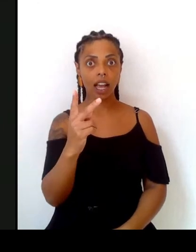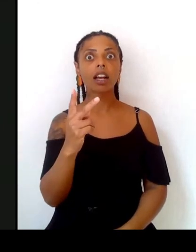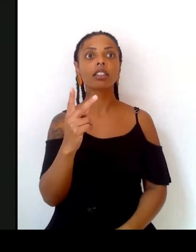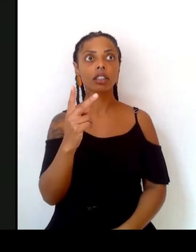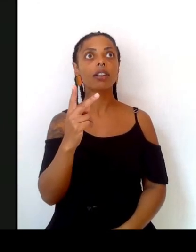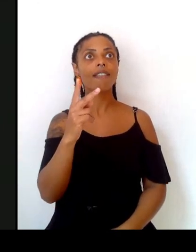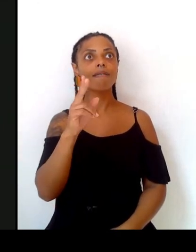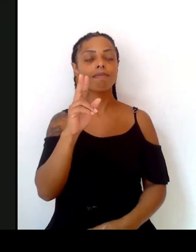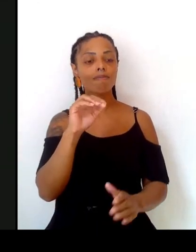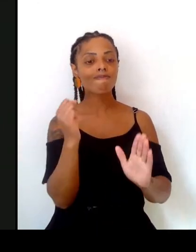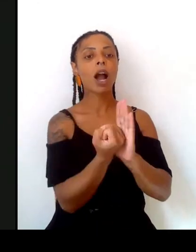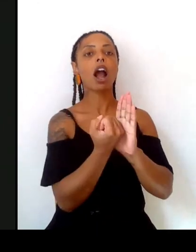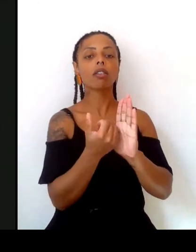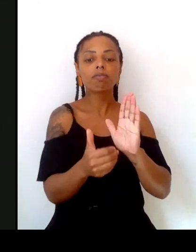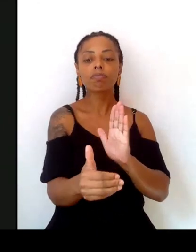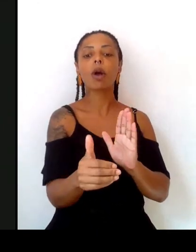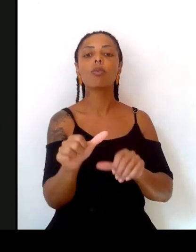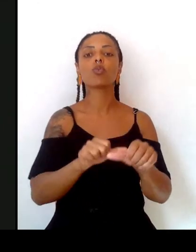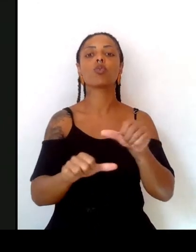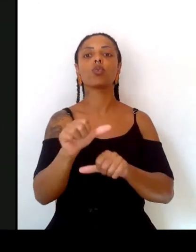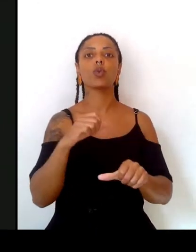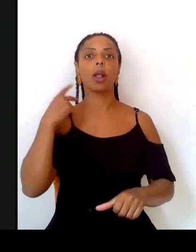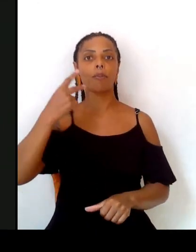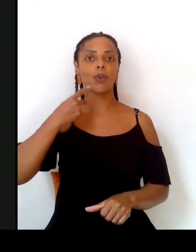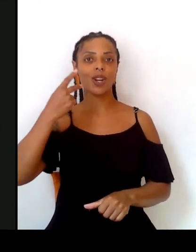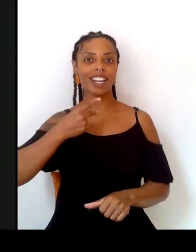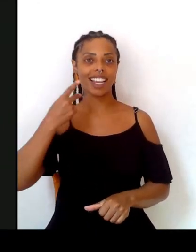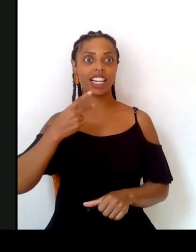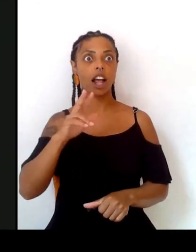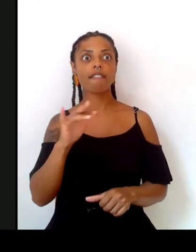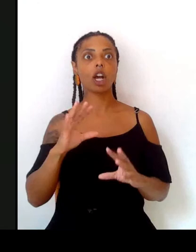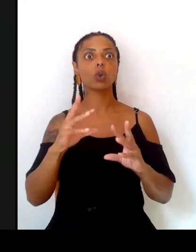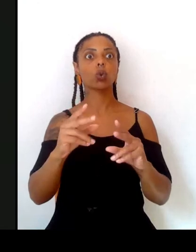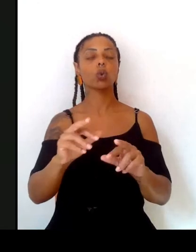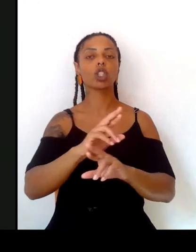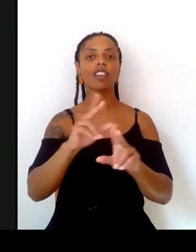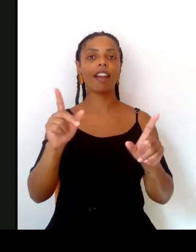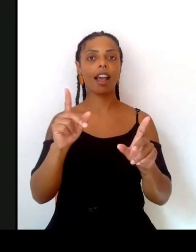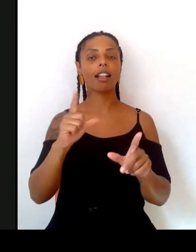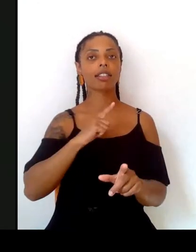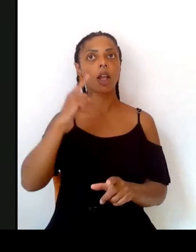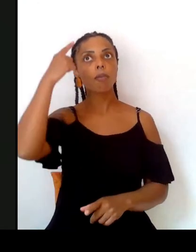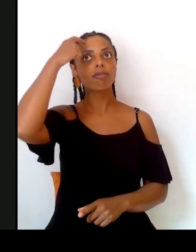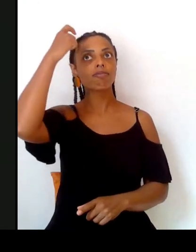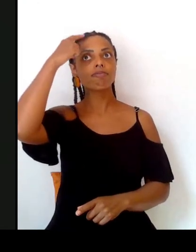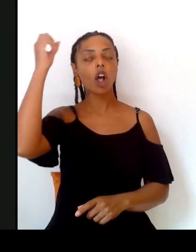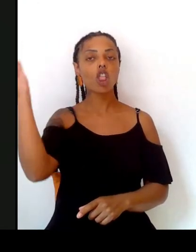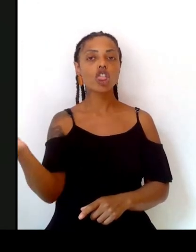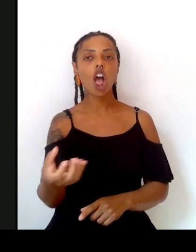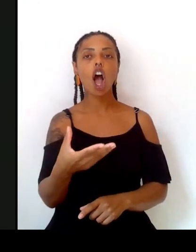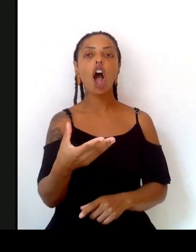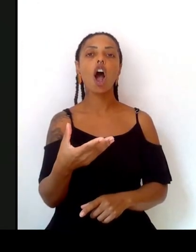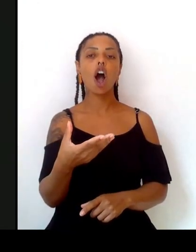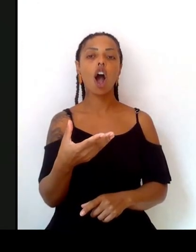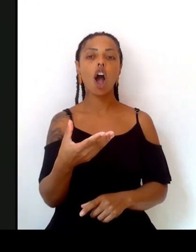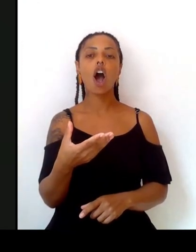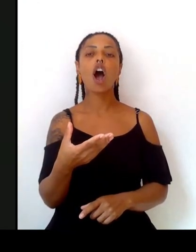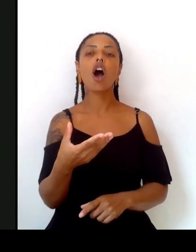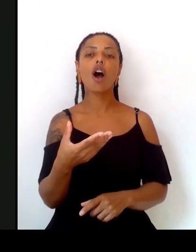diferente envia uma nova ideologia naquele momento e claro há várias